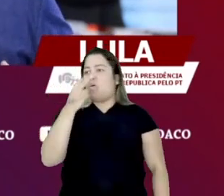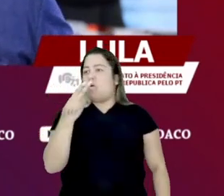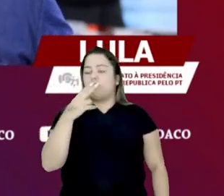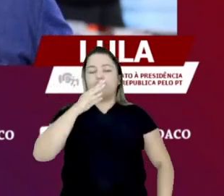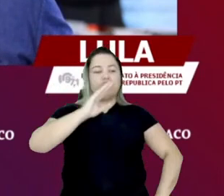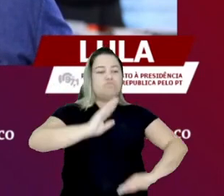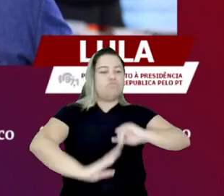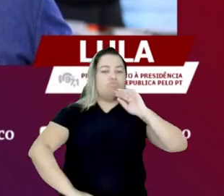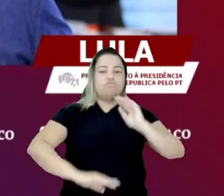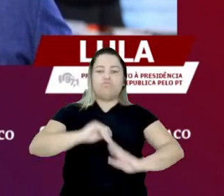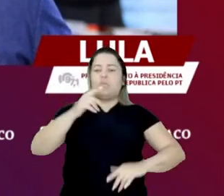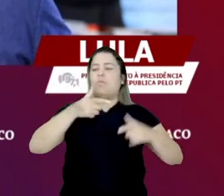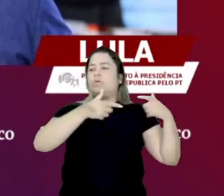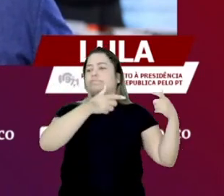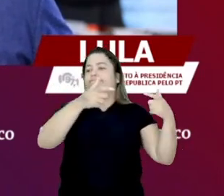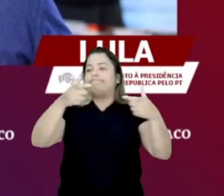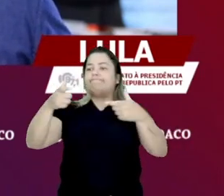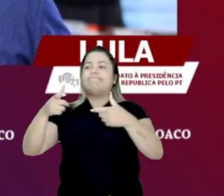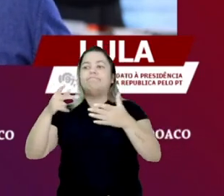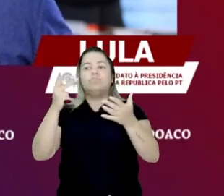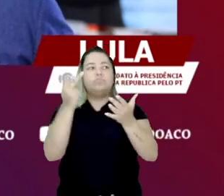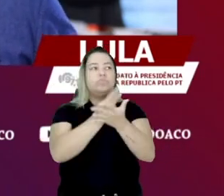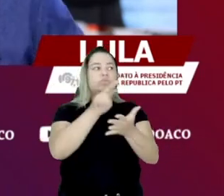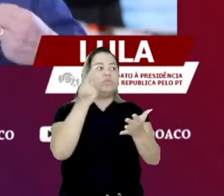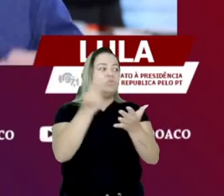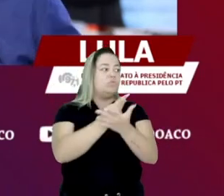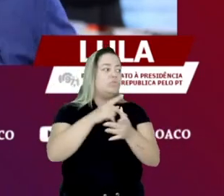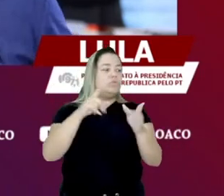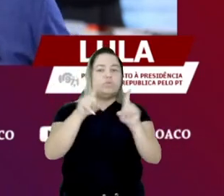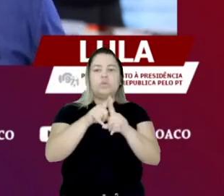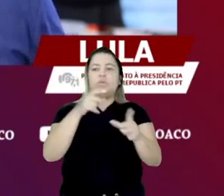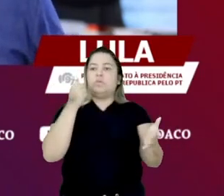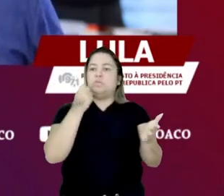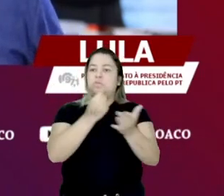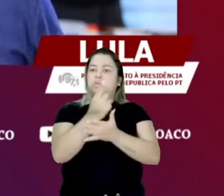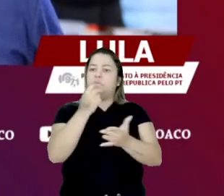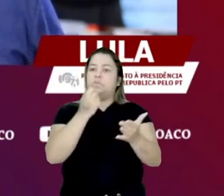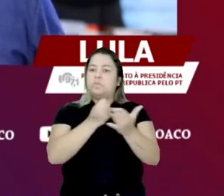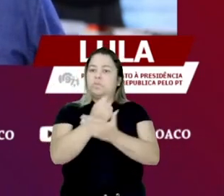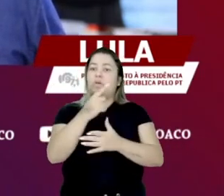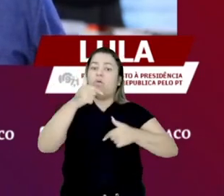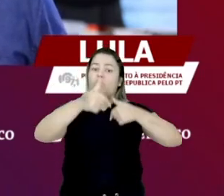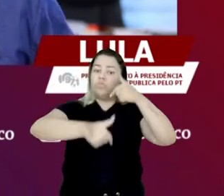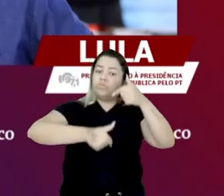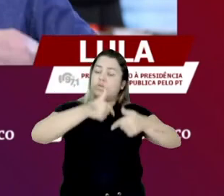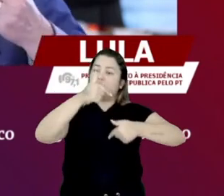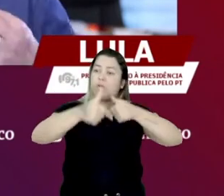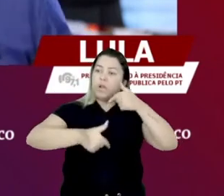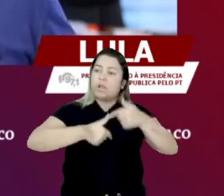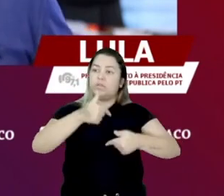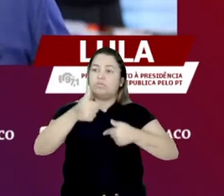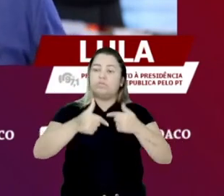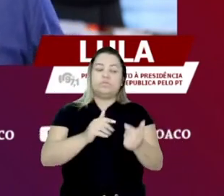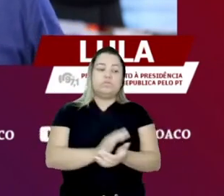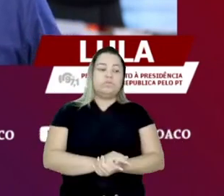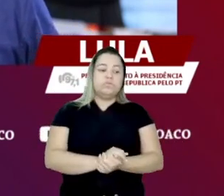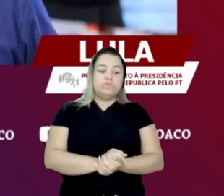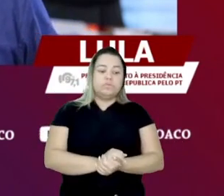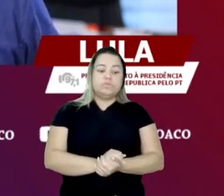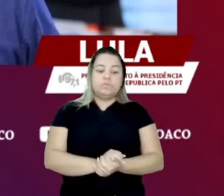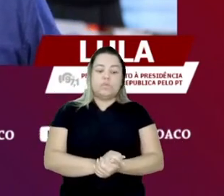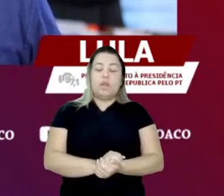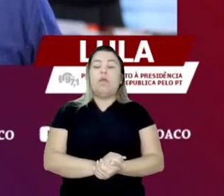a disposição de demonstrar a mentira que foi a Lava Jato, o mau caratismo,